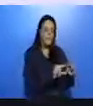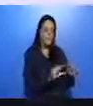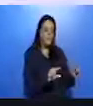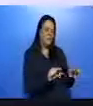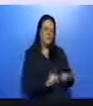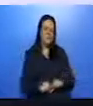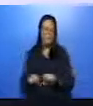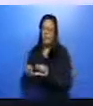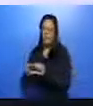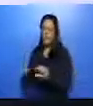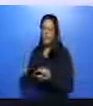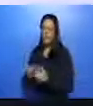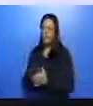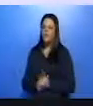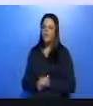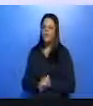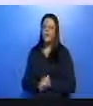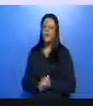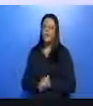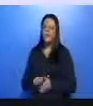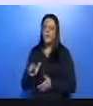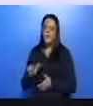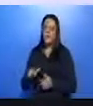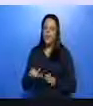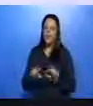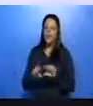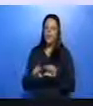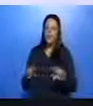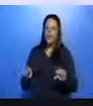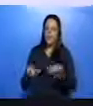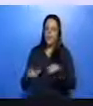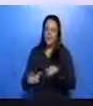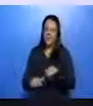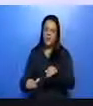como subordinada, substantiva, completiva,